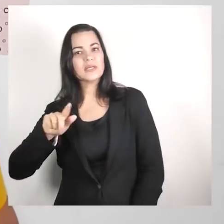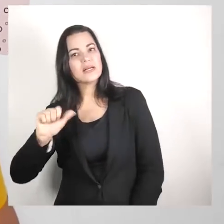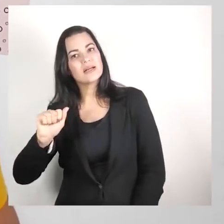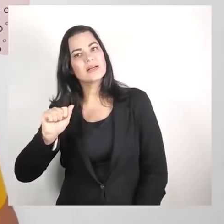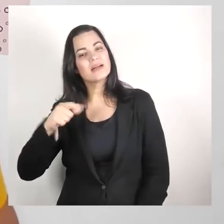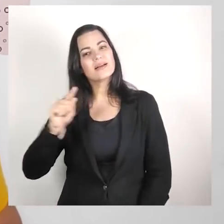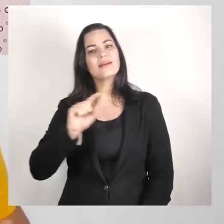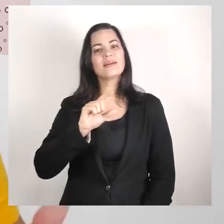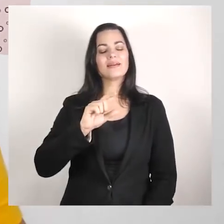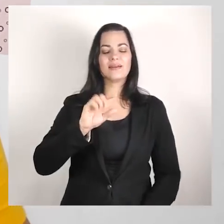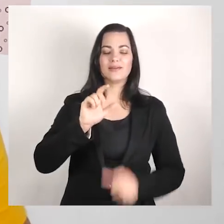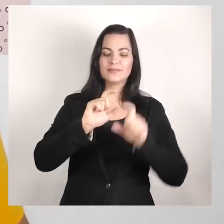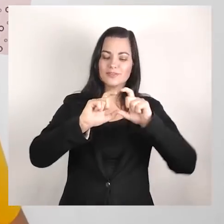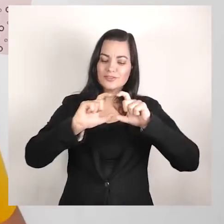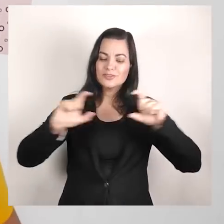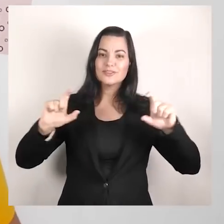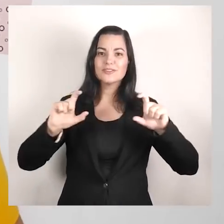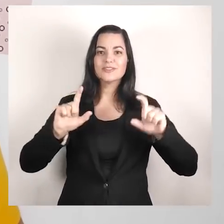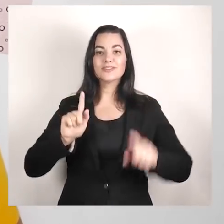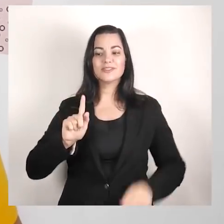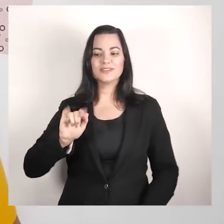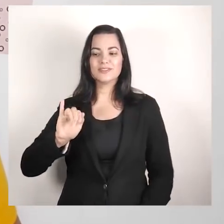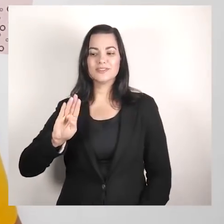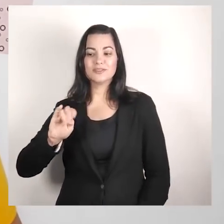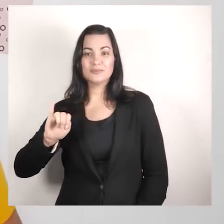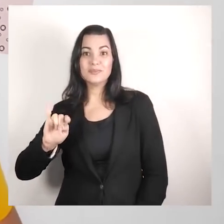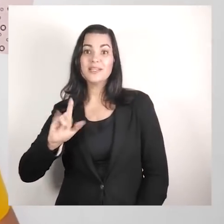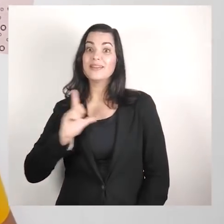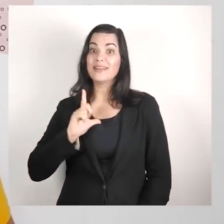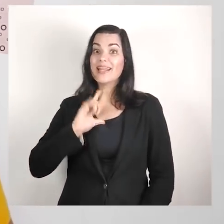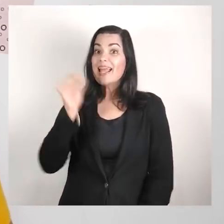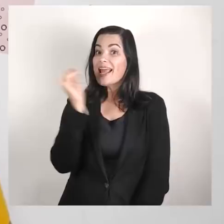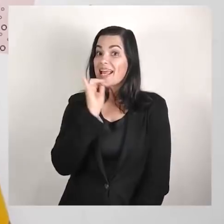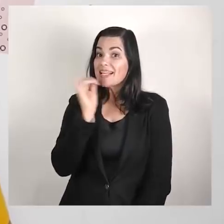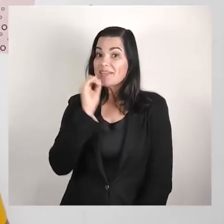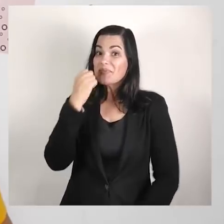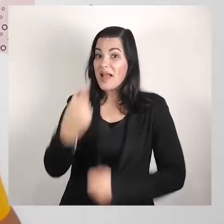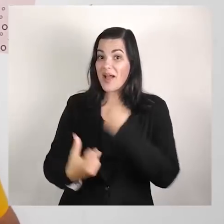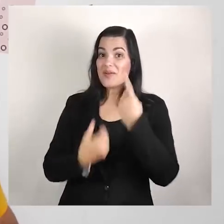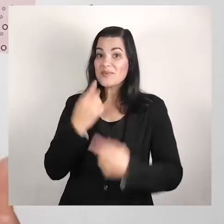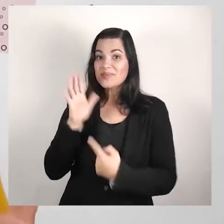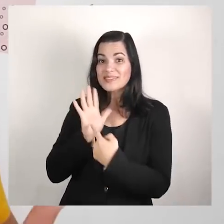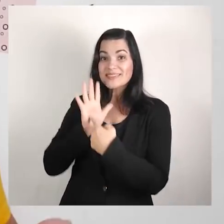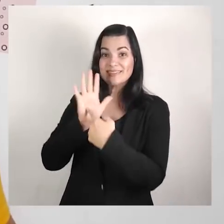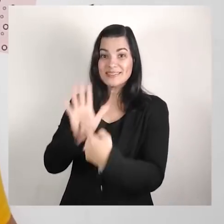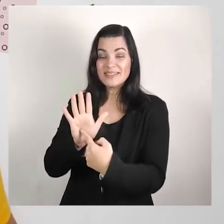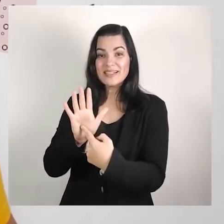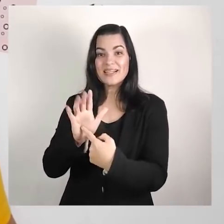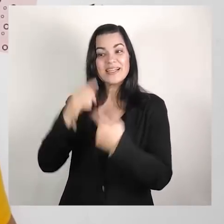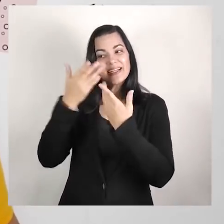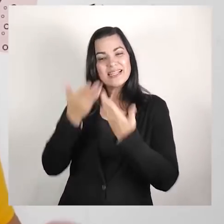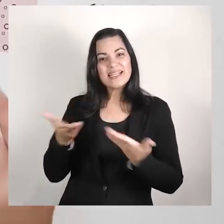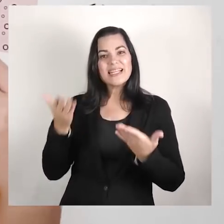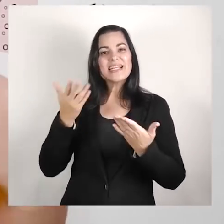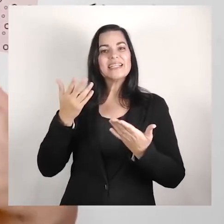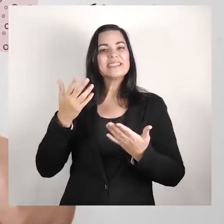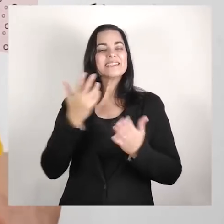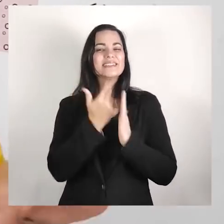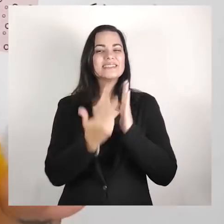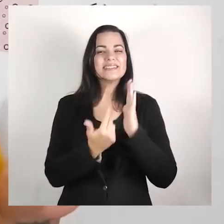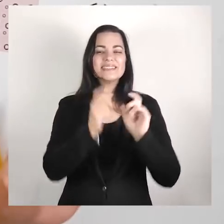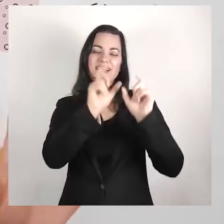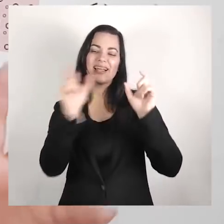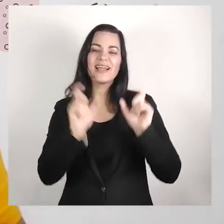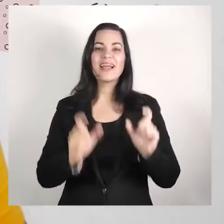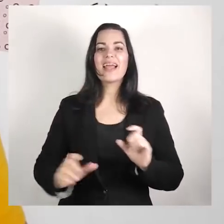um gibi. E agora eu tenho aqui alguns exemplos para compartilhar com vocês dessas criações que deixam a